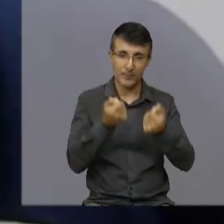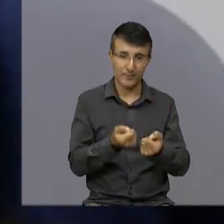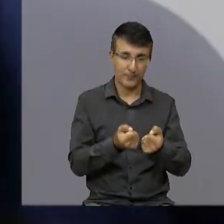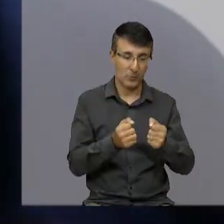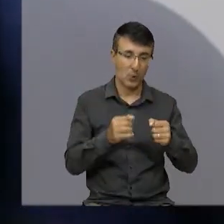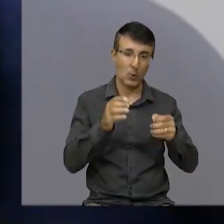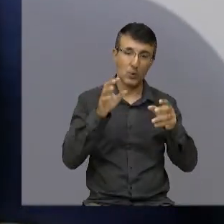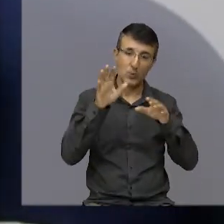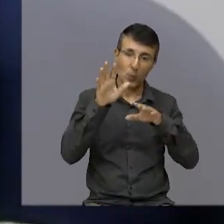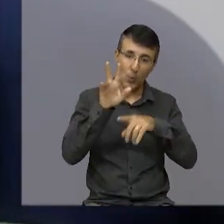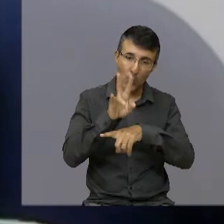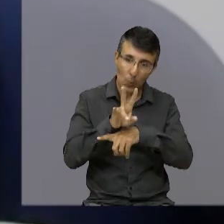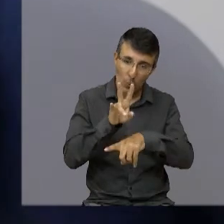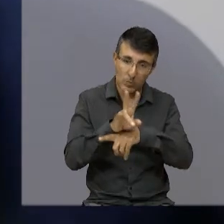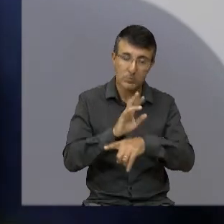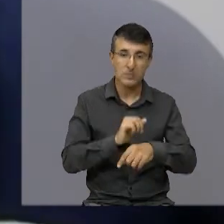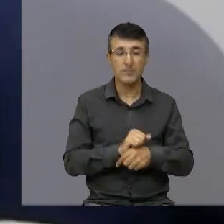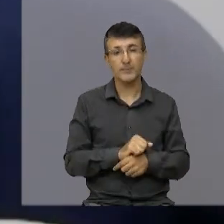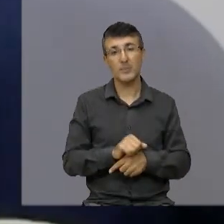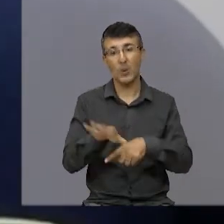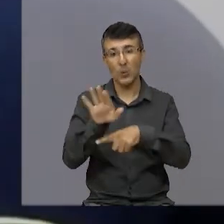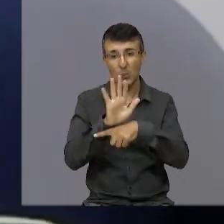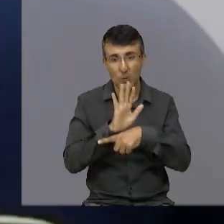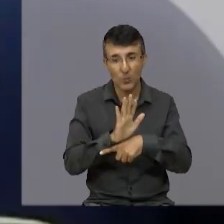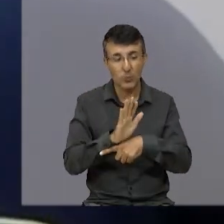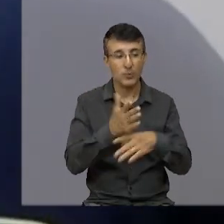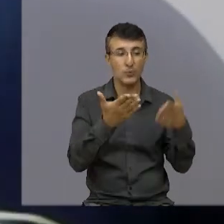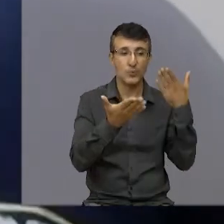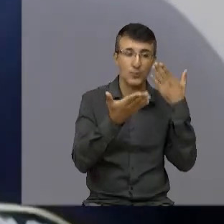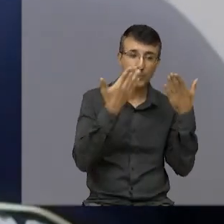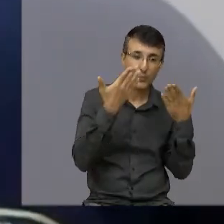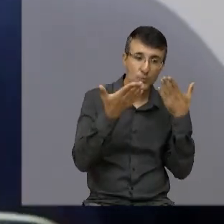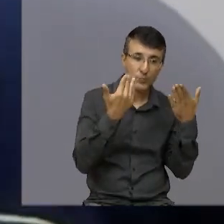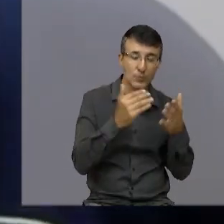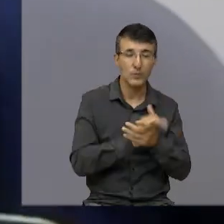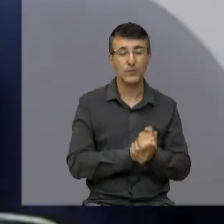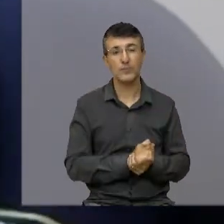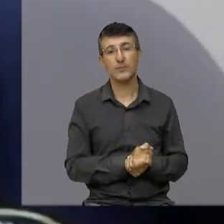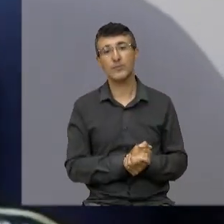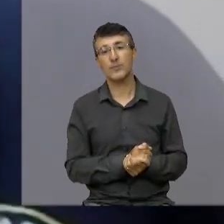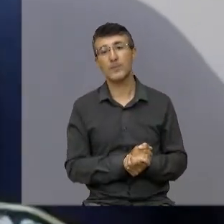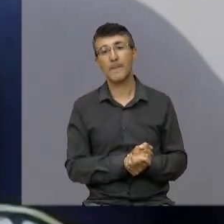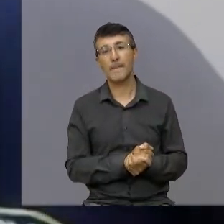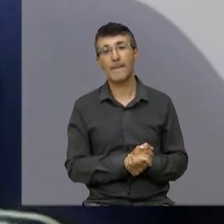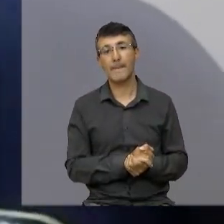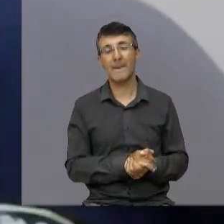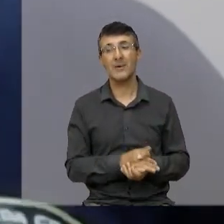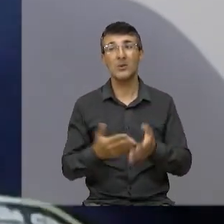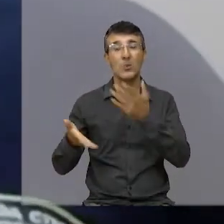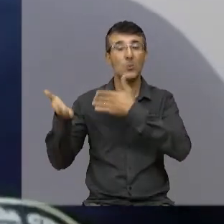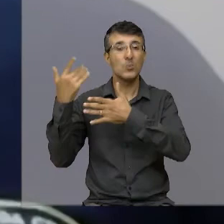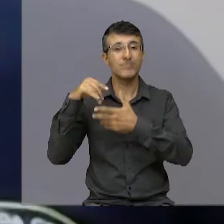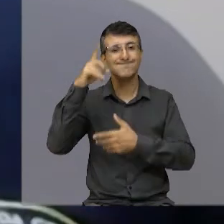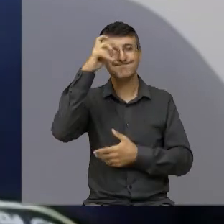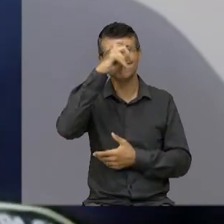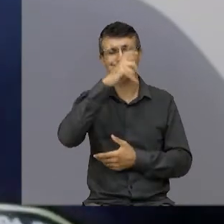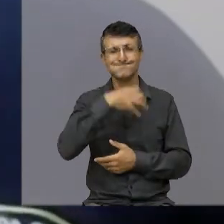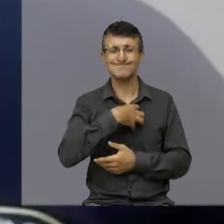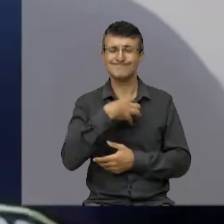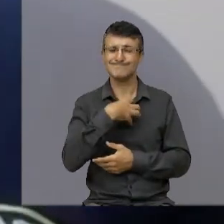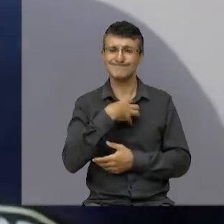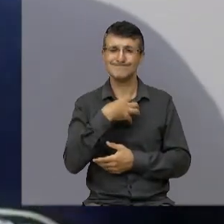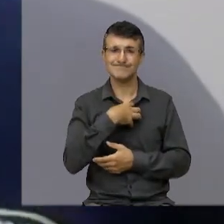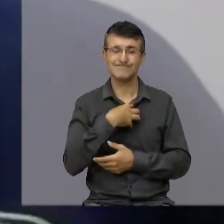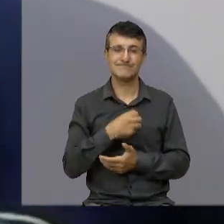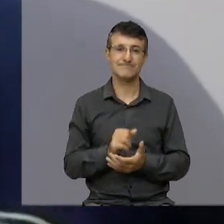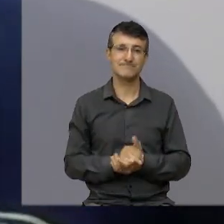ser encaminhada para assistente social, para psicóloga. O que a gente tinha muita dificuldade, depois que eu já tinha saído de lá